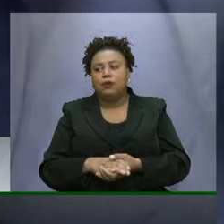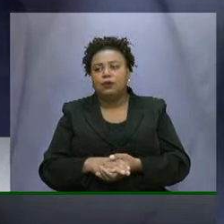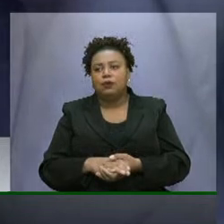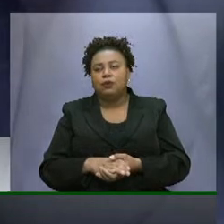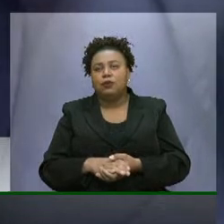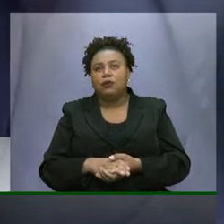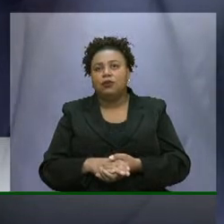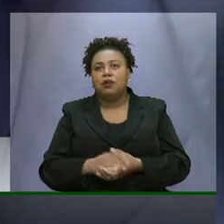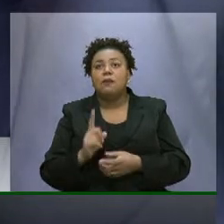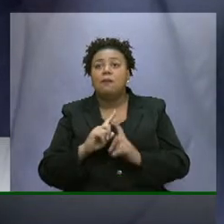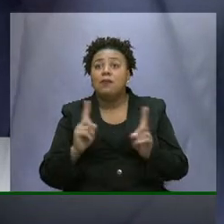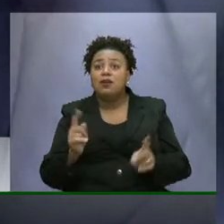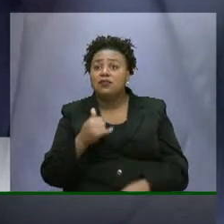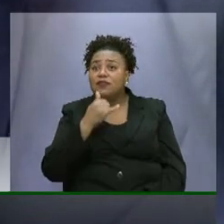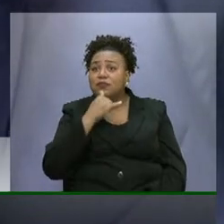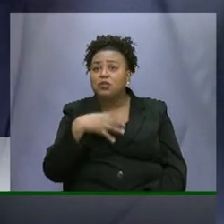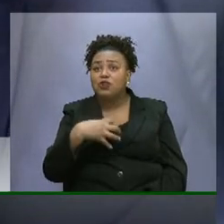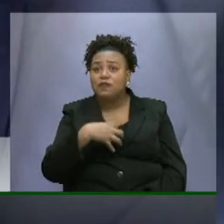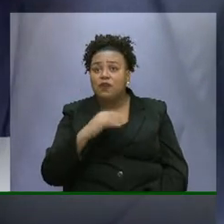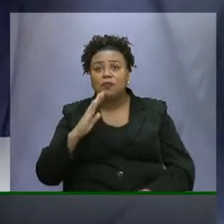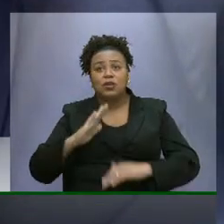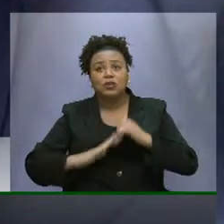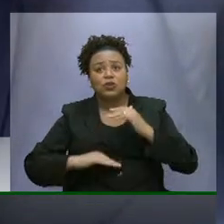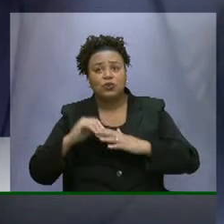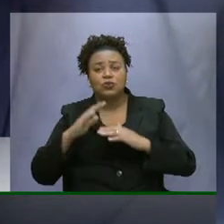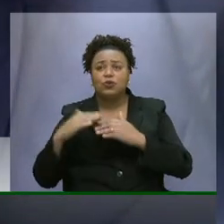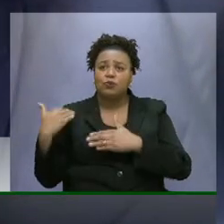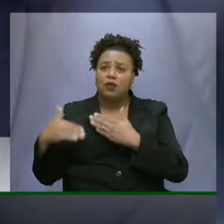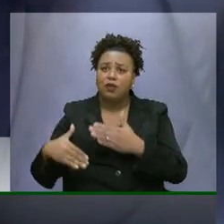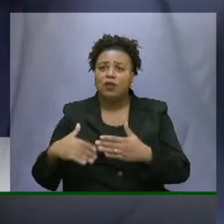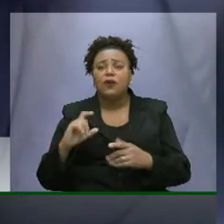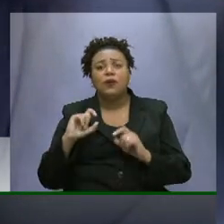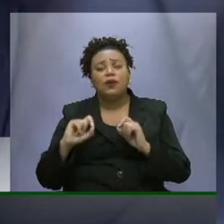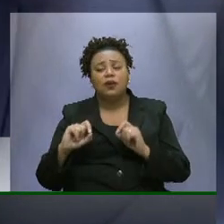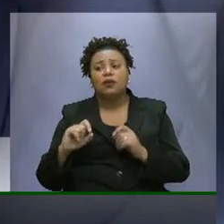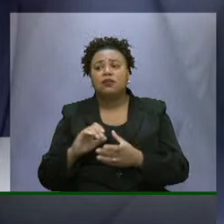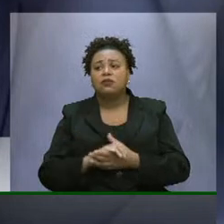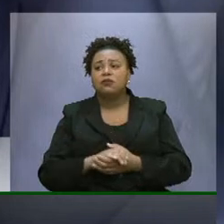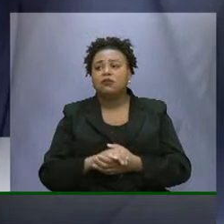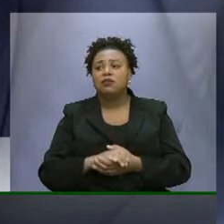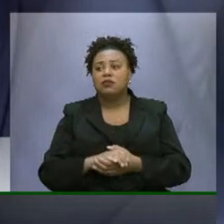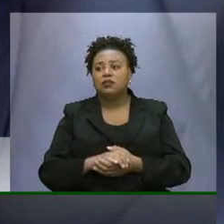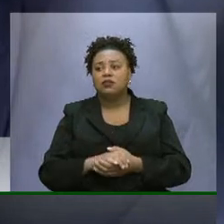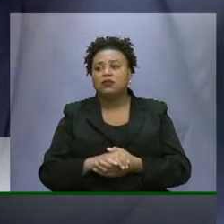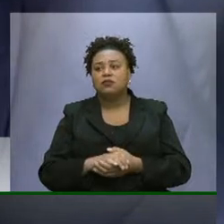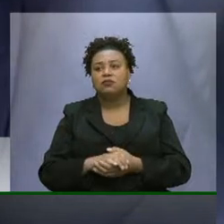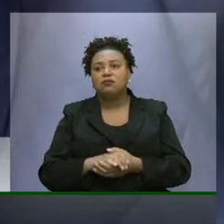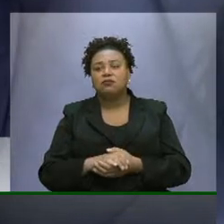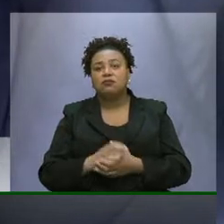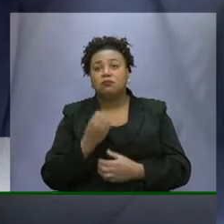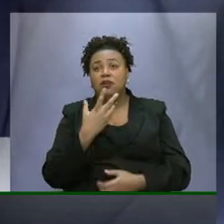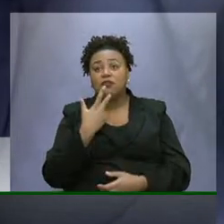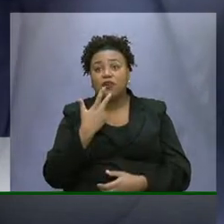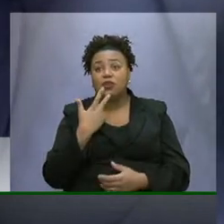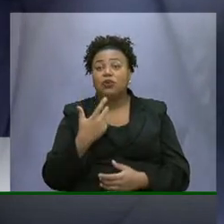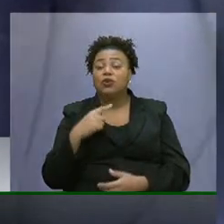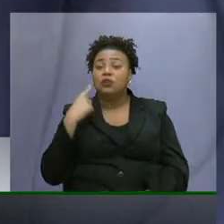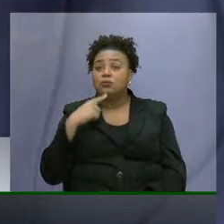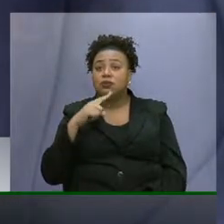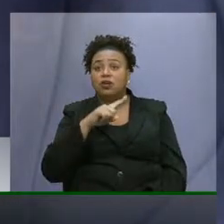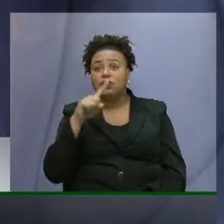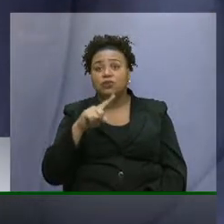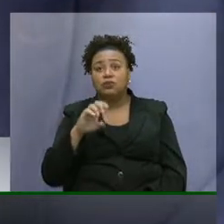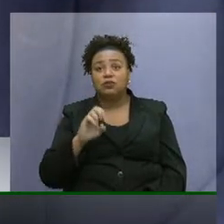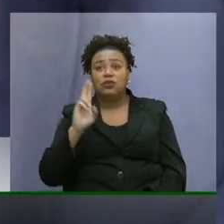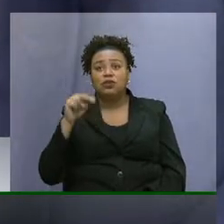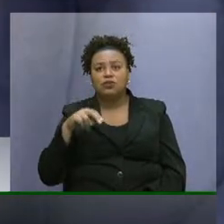infelizmente, a forma com que se construiu esse processo, a natureza do projeto, que, como bem disse o deputado Zé Nunes, num